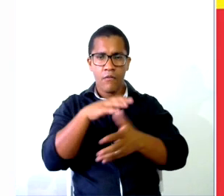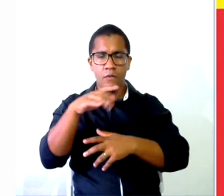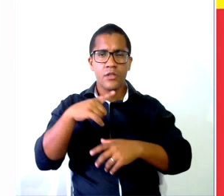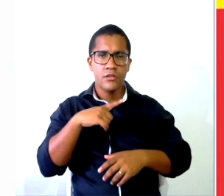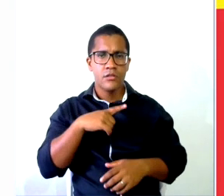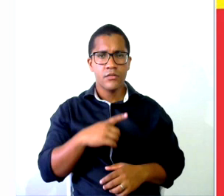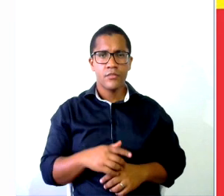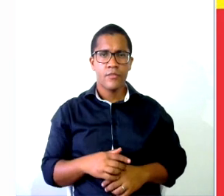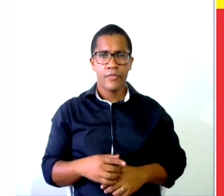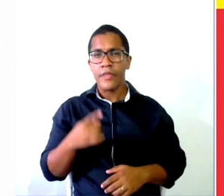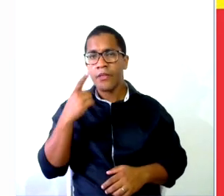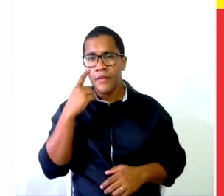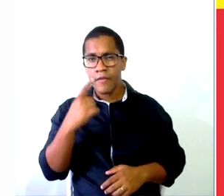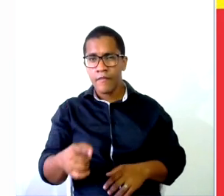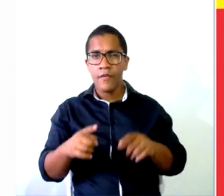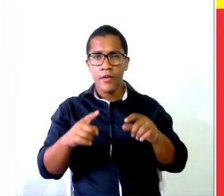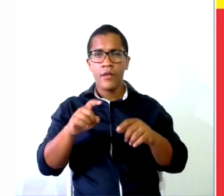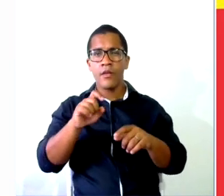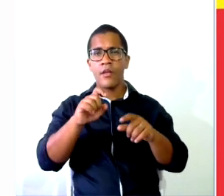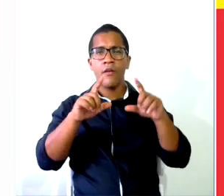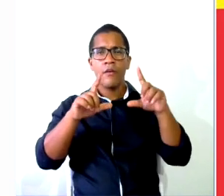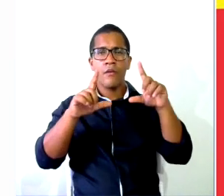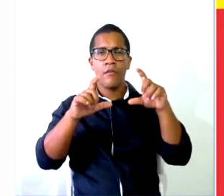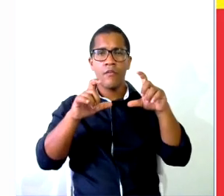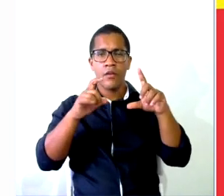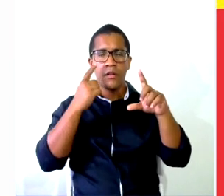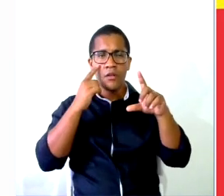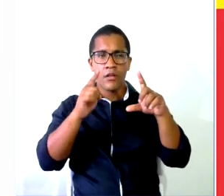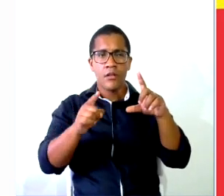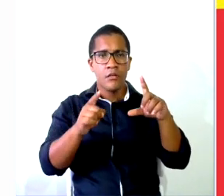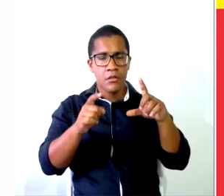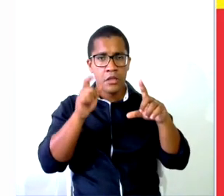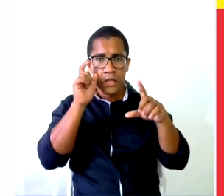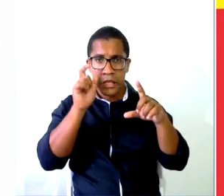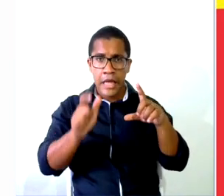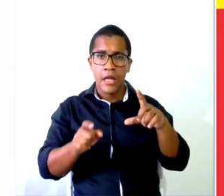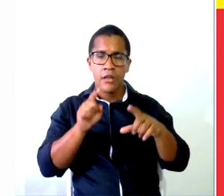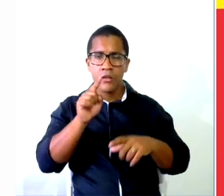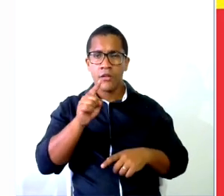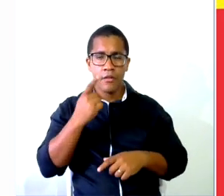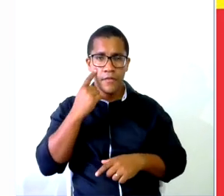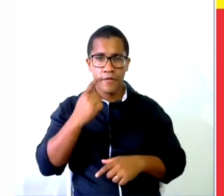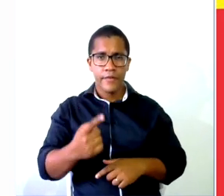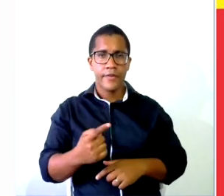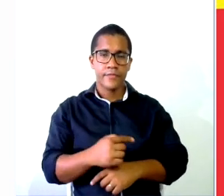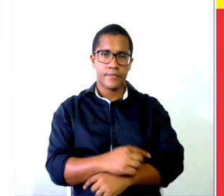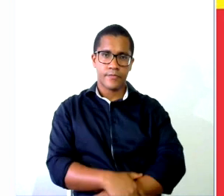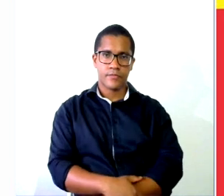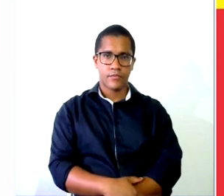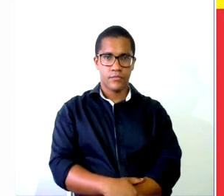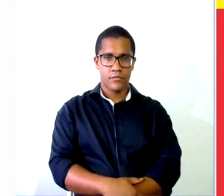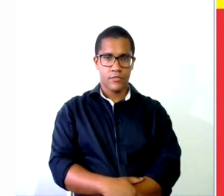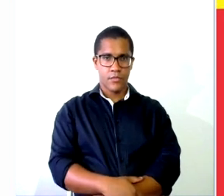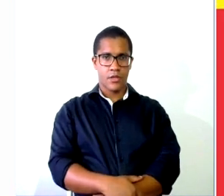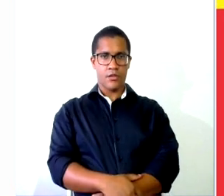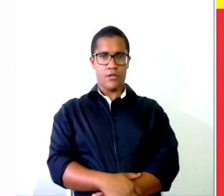então a imagem aí, então uma imagem muito interessante aí na tela de vocês